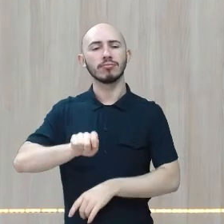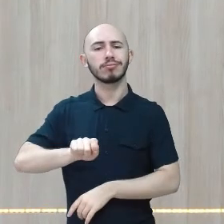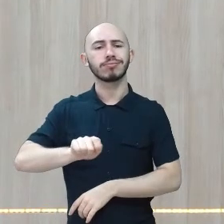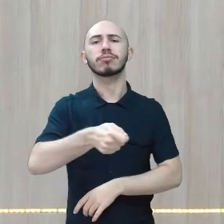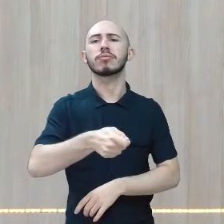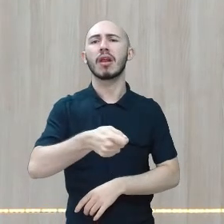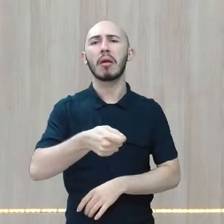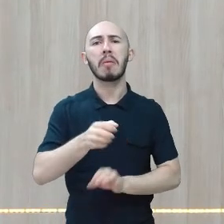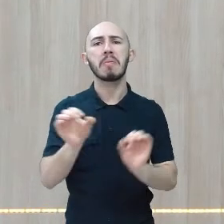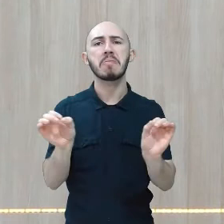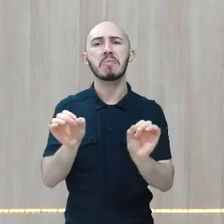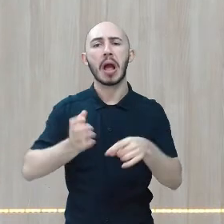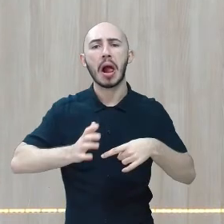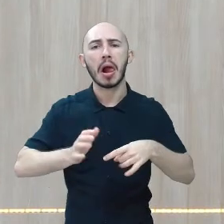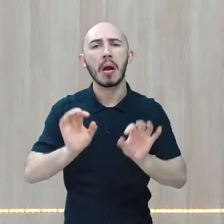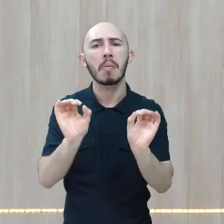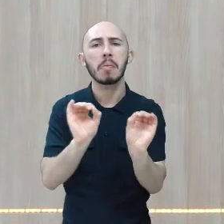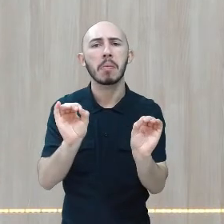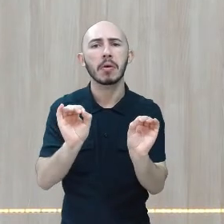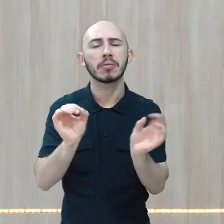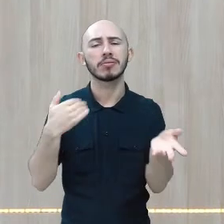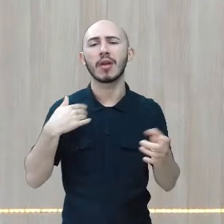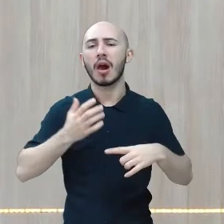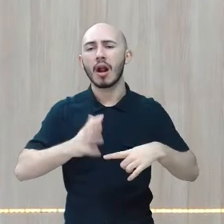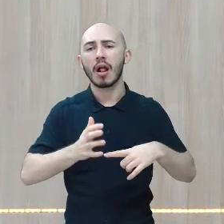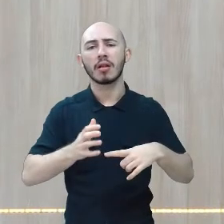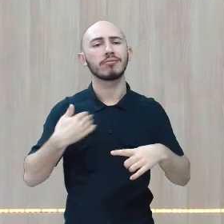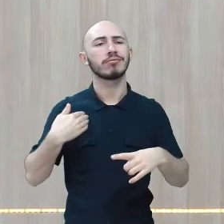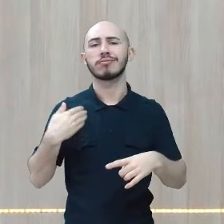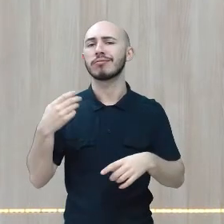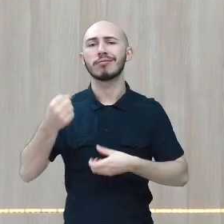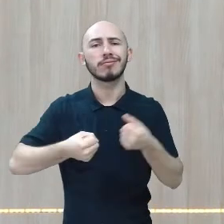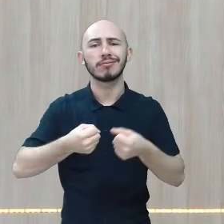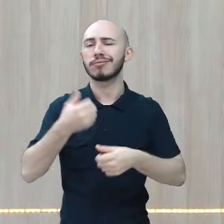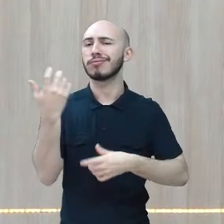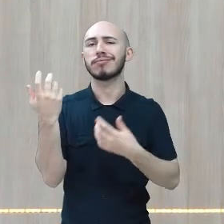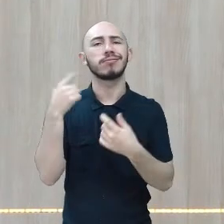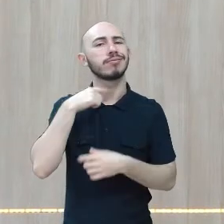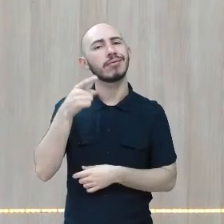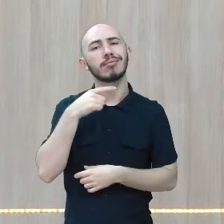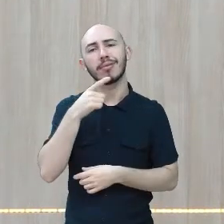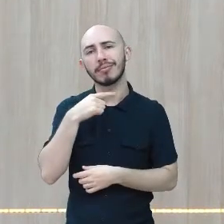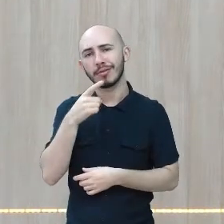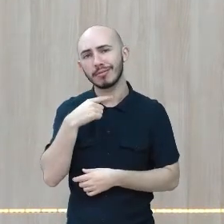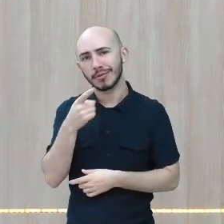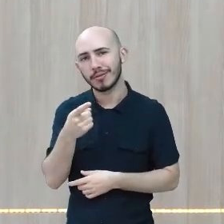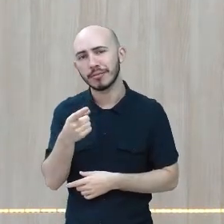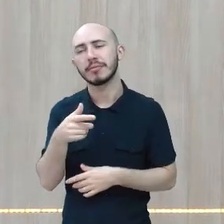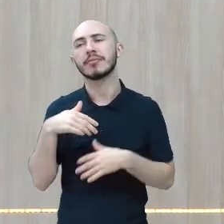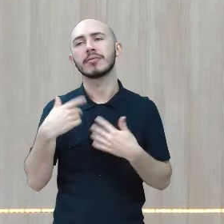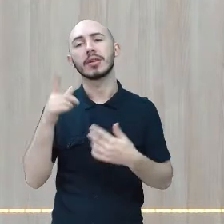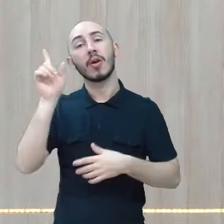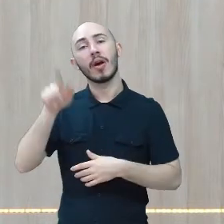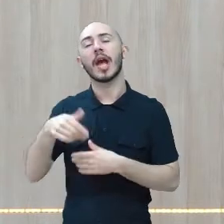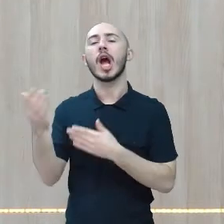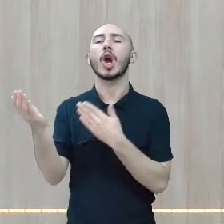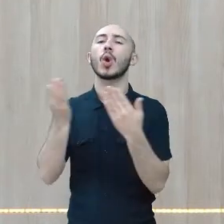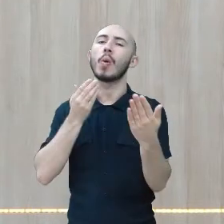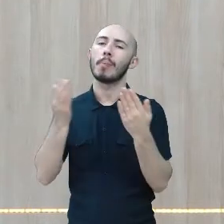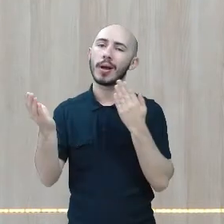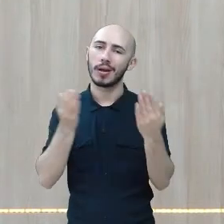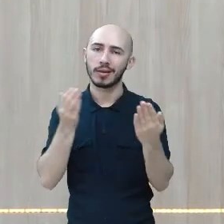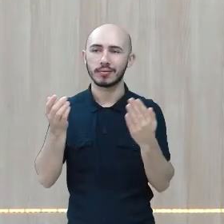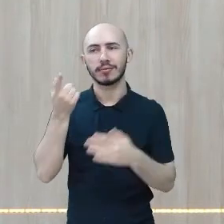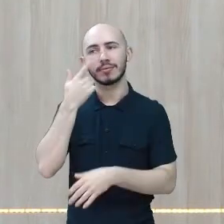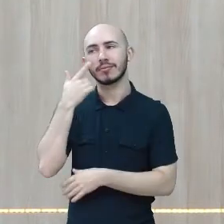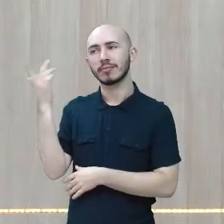liga, não é? Se o motor está com problema, o carro não anda. Então, essa é uma comparação. O